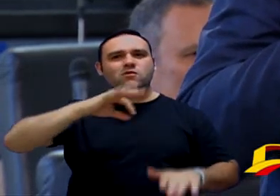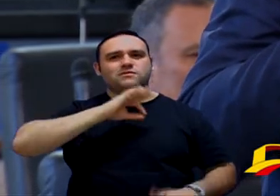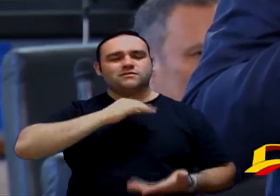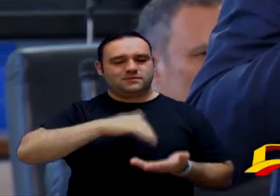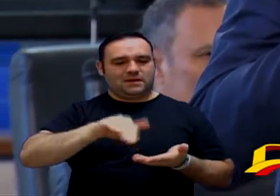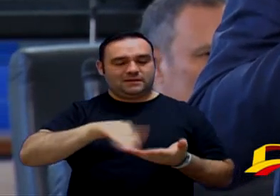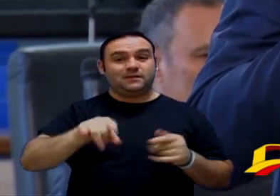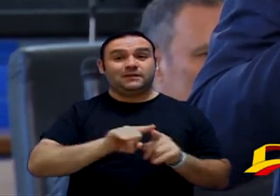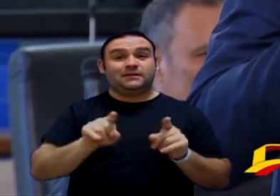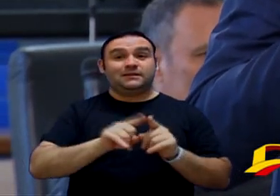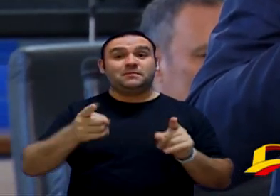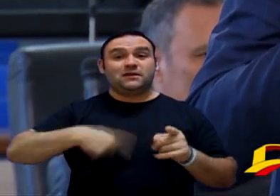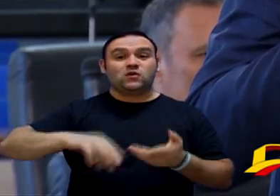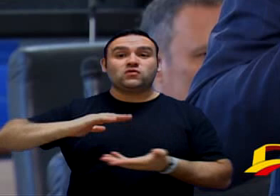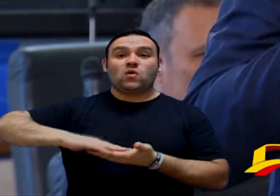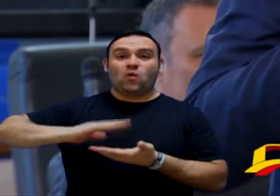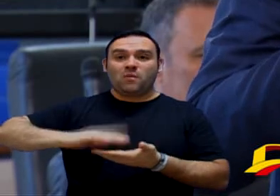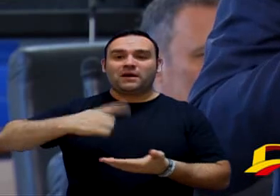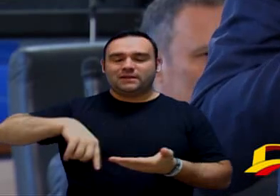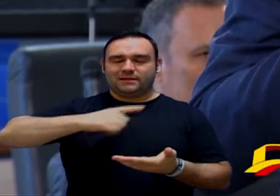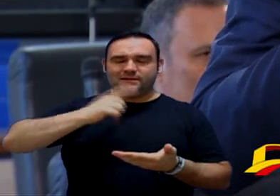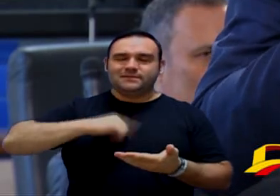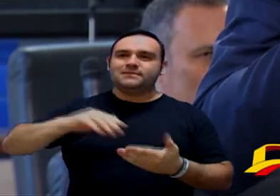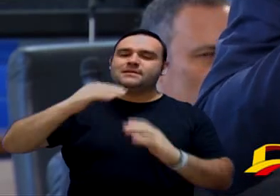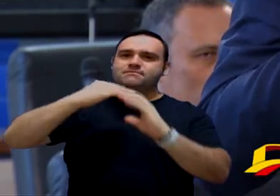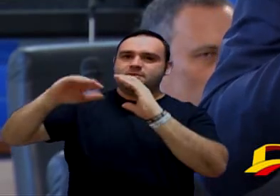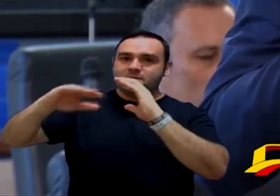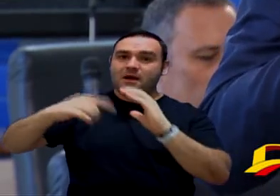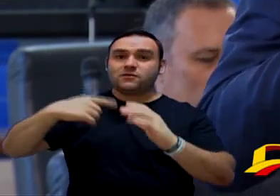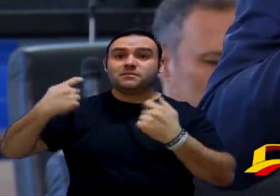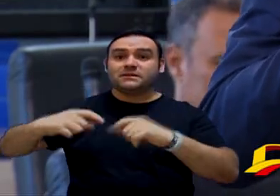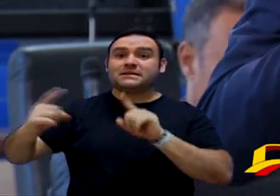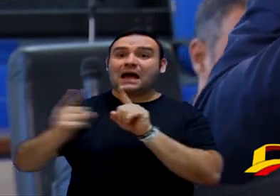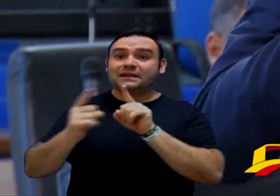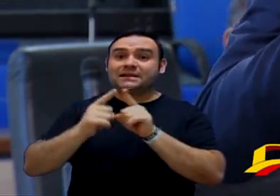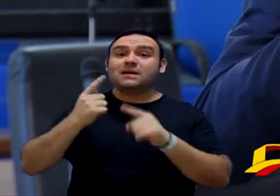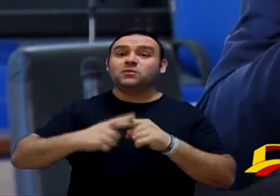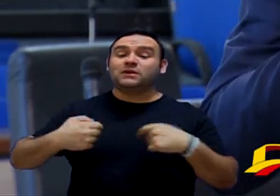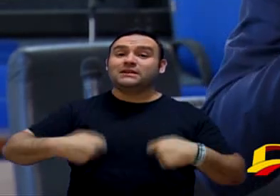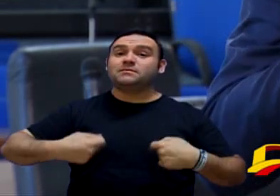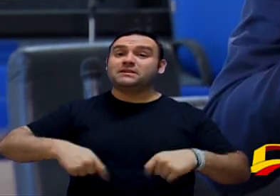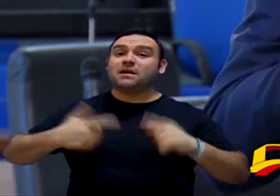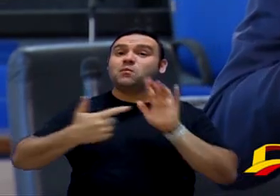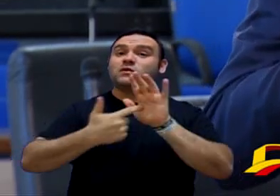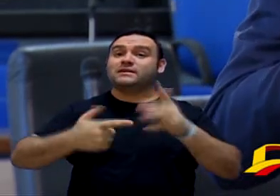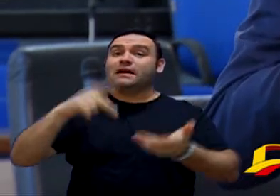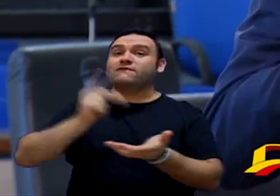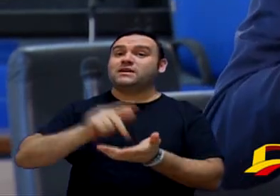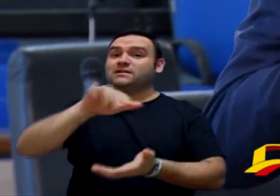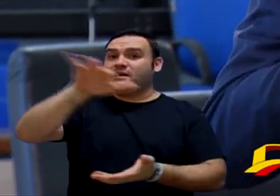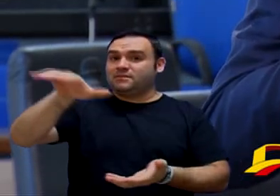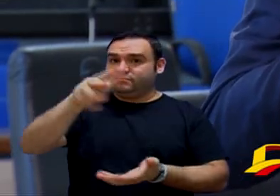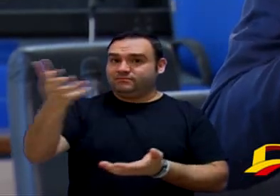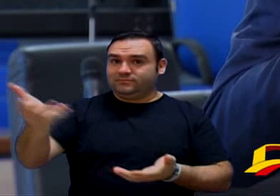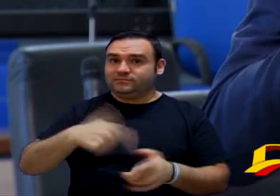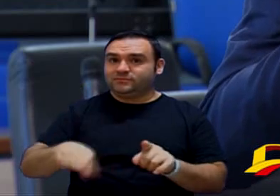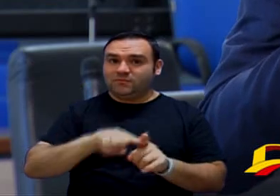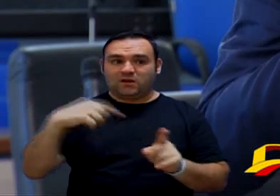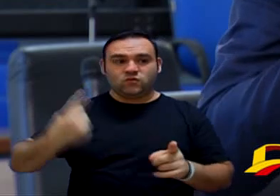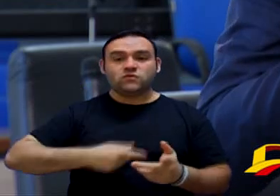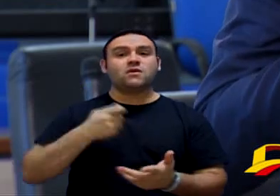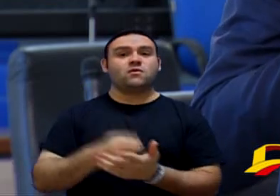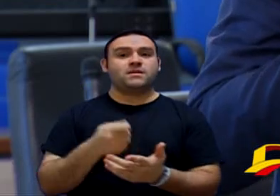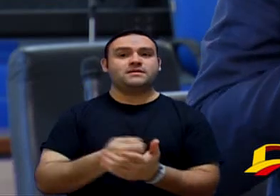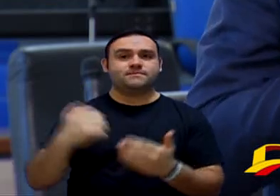e É bom receber nossas cobranças eles têm que começar a nos atender senão a gente vai começar a mostrar a verdade deles aqui essa nossa